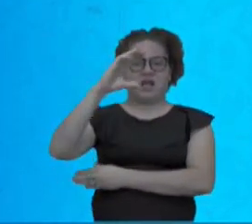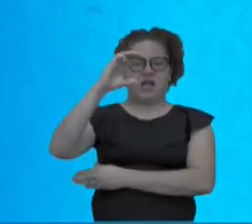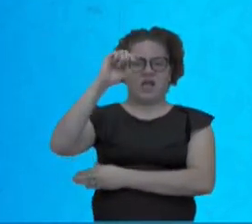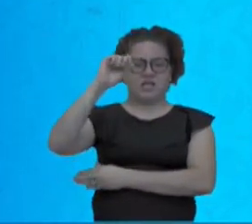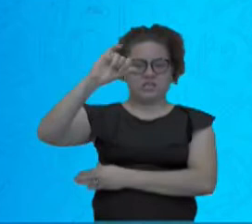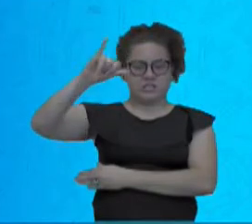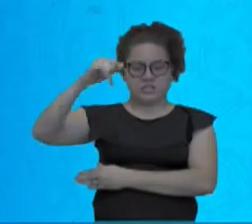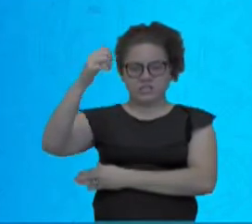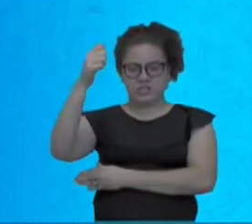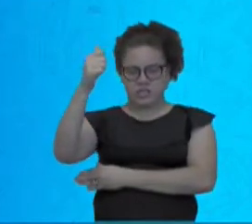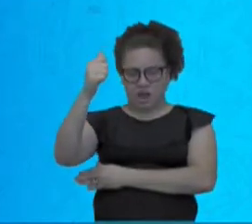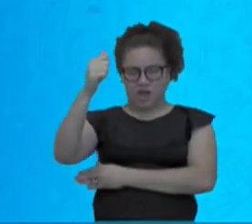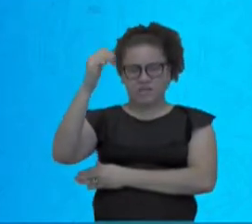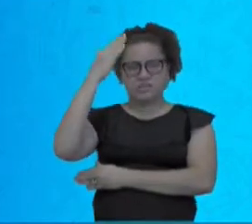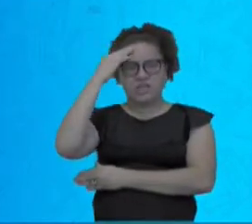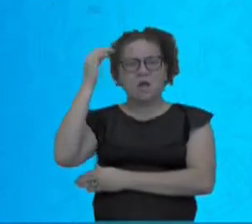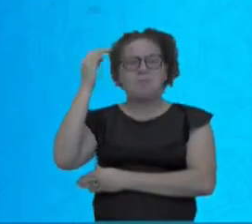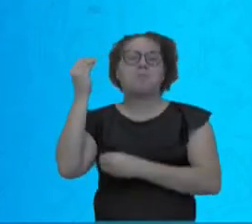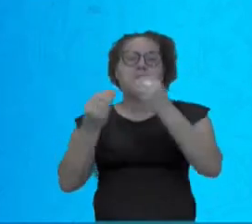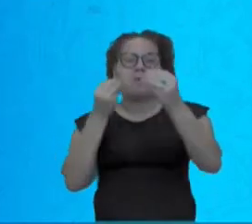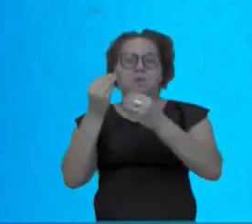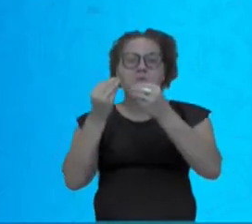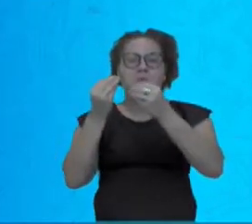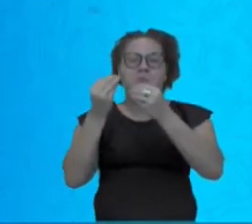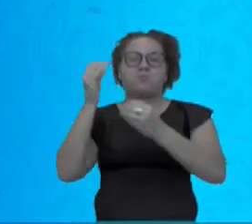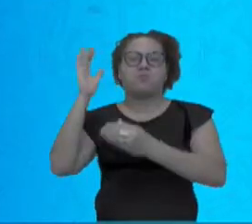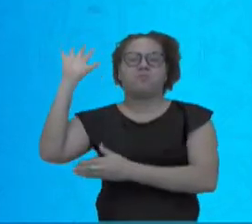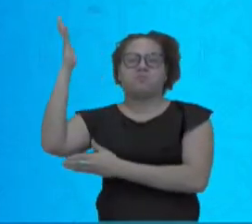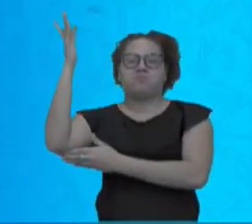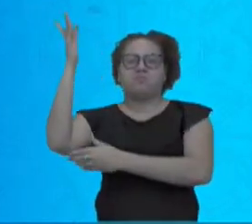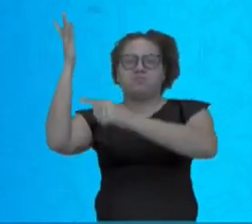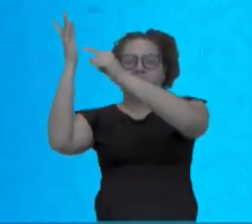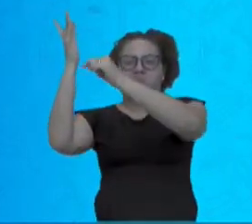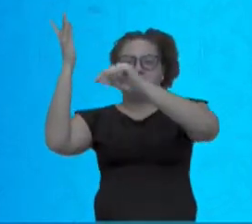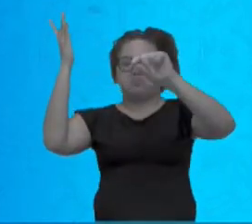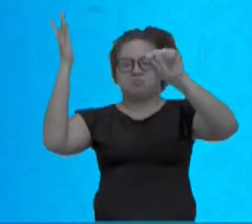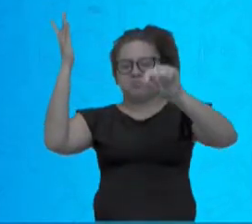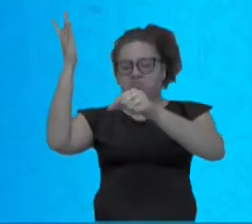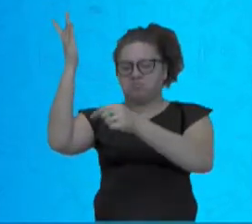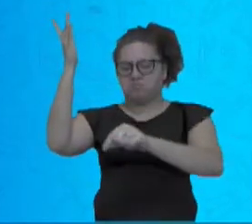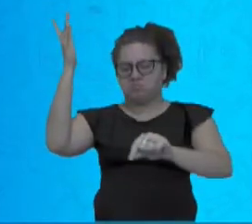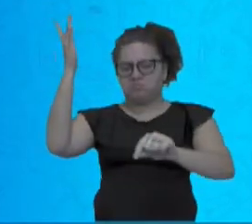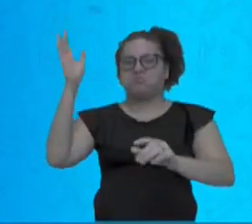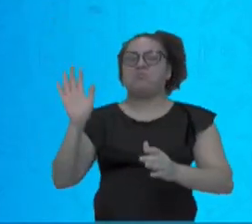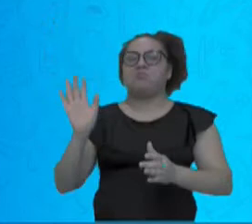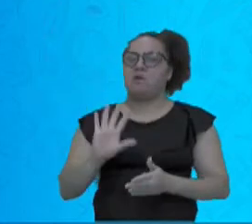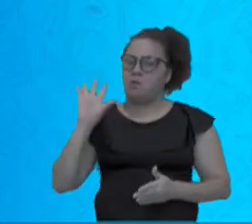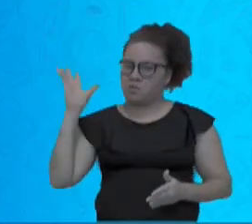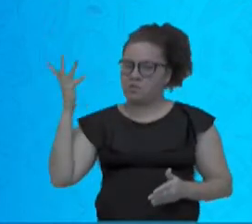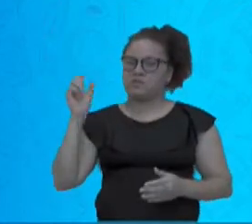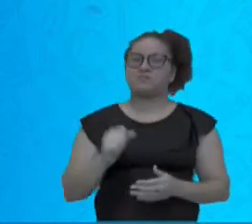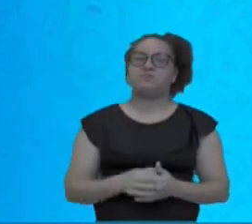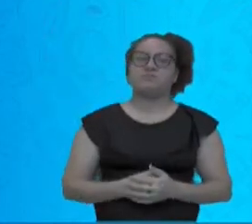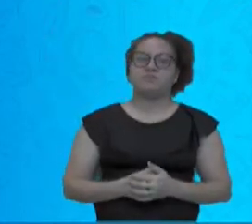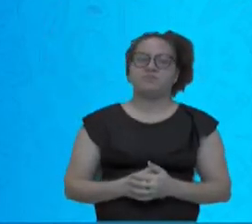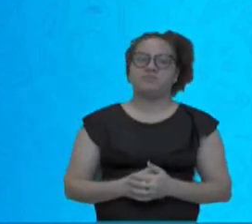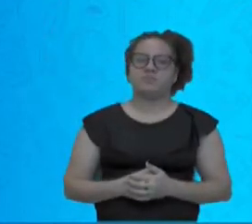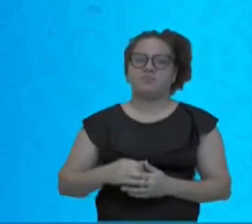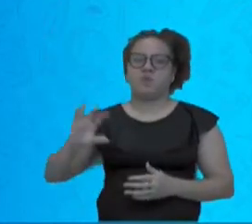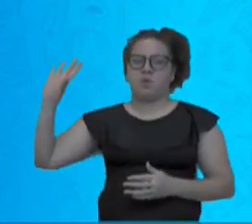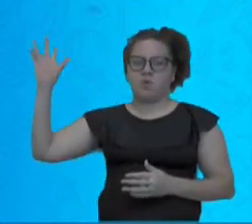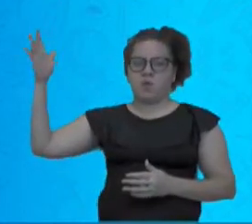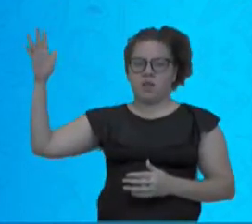É uma árvore típica da nossa região, ok? Então, o clima é